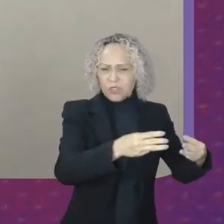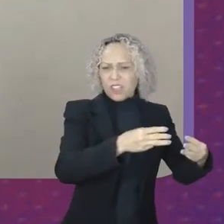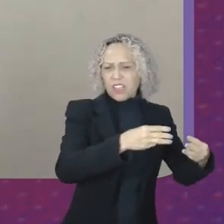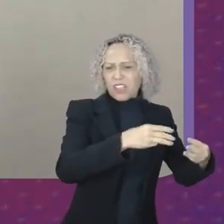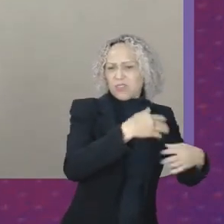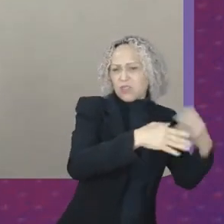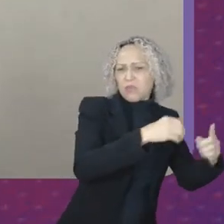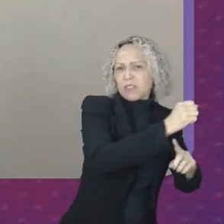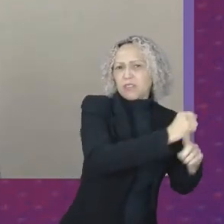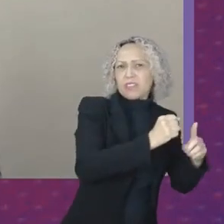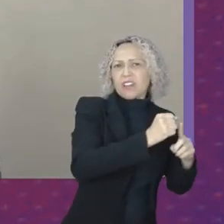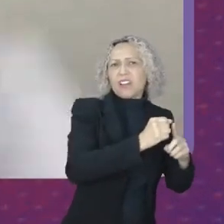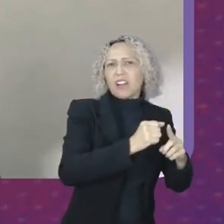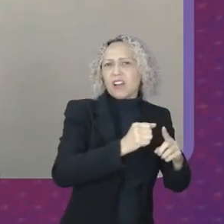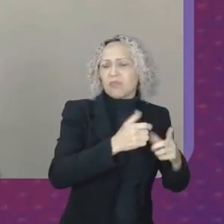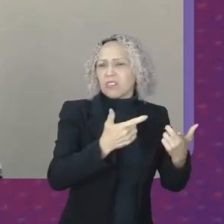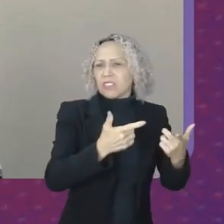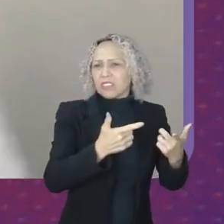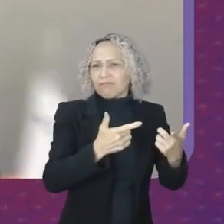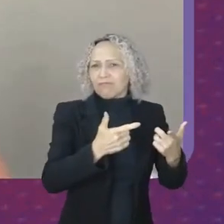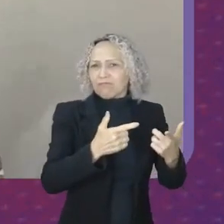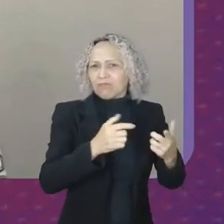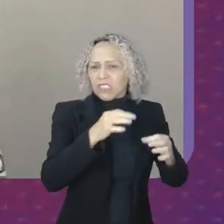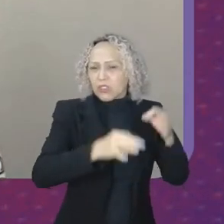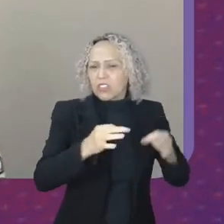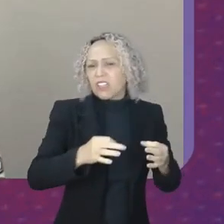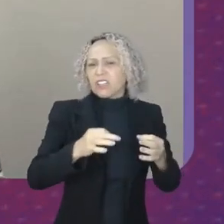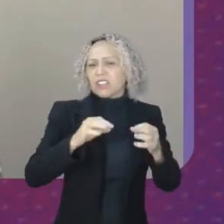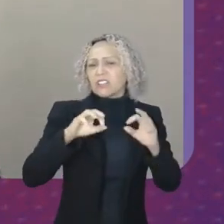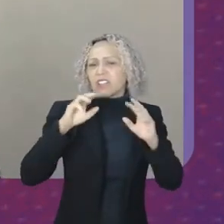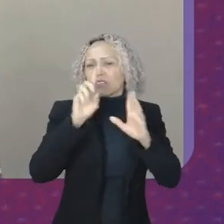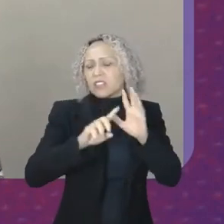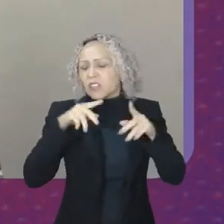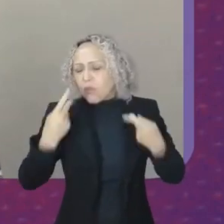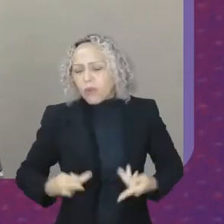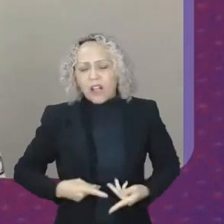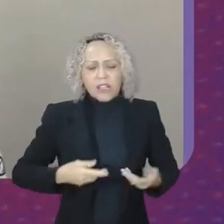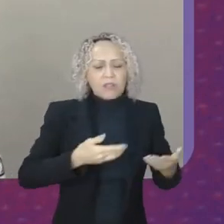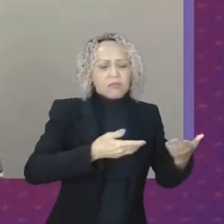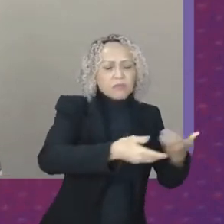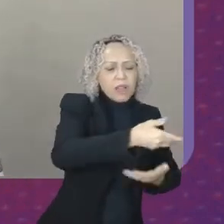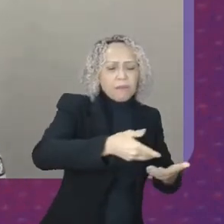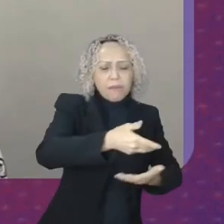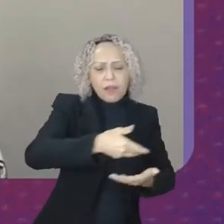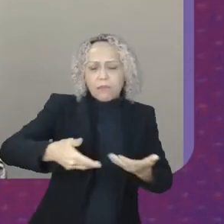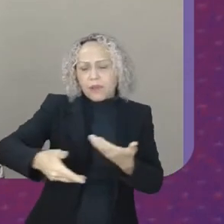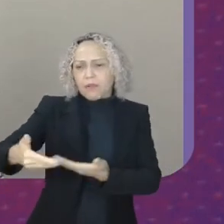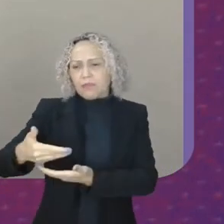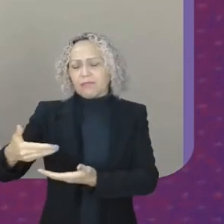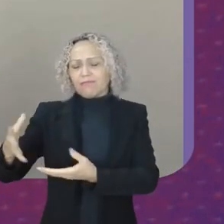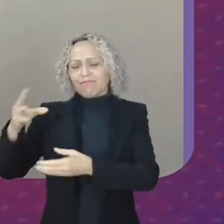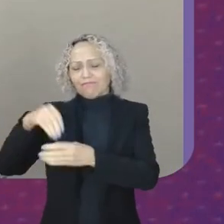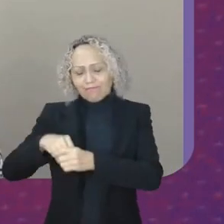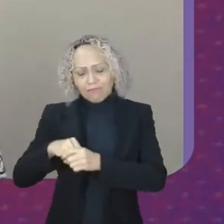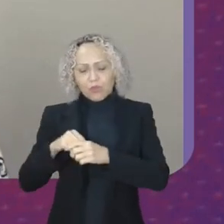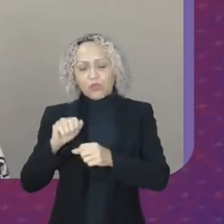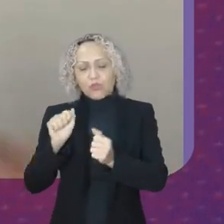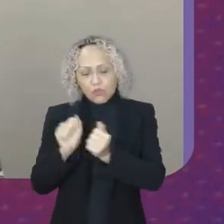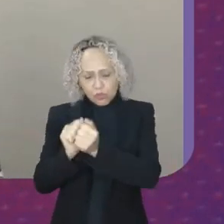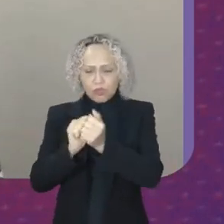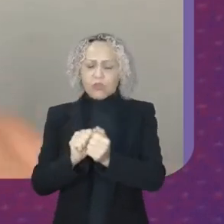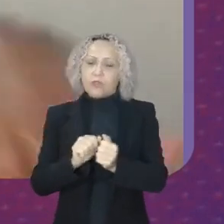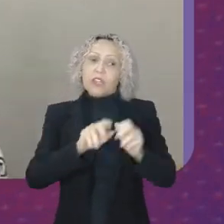futuro orçamento, fazendo com que as ações, de fato, fossem ações transversais. A